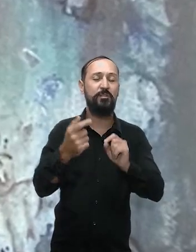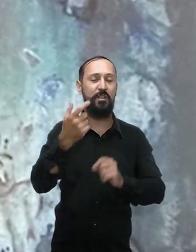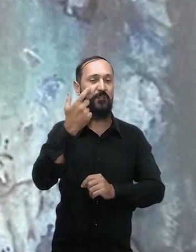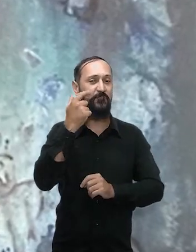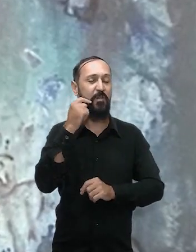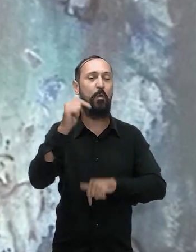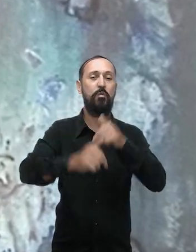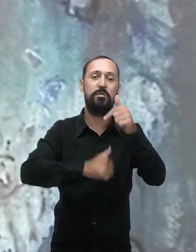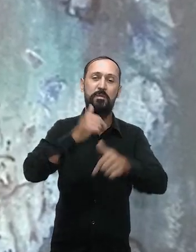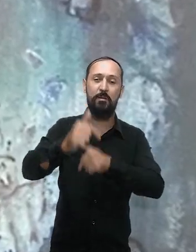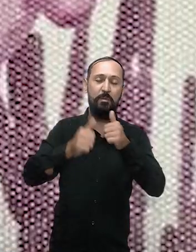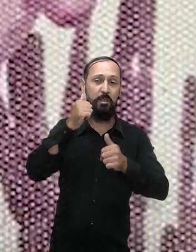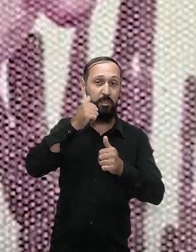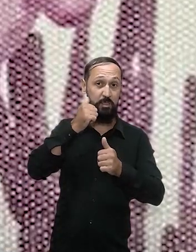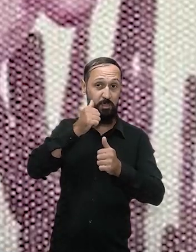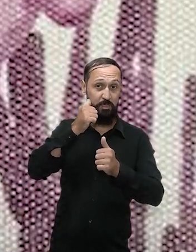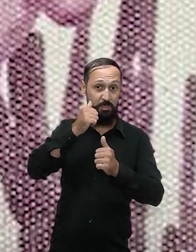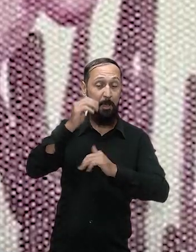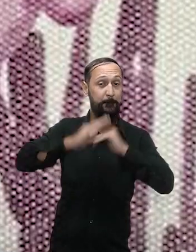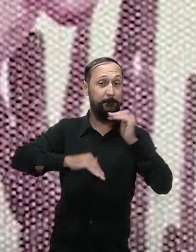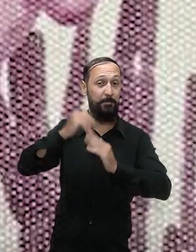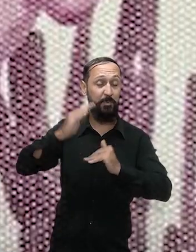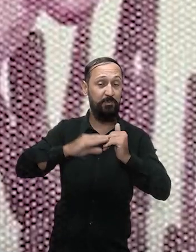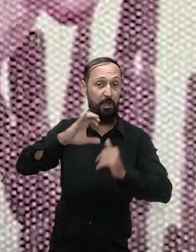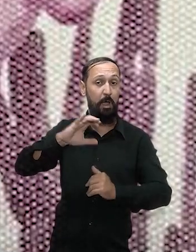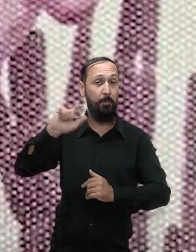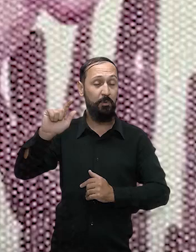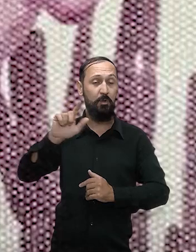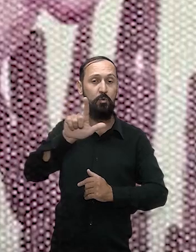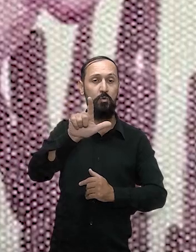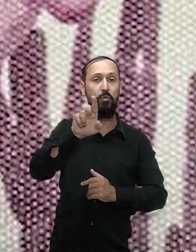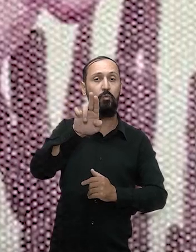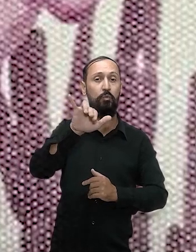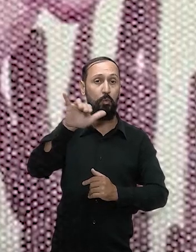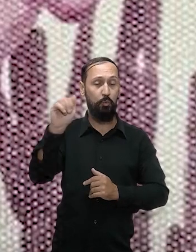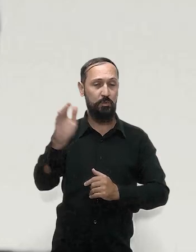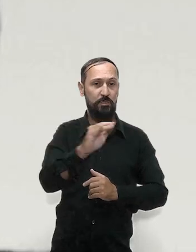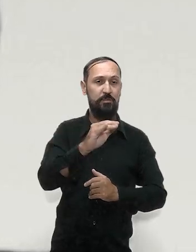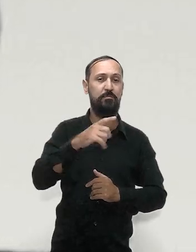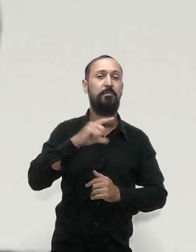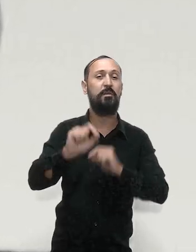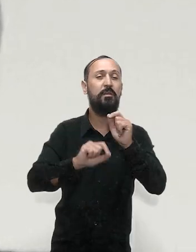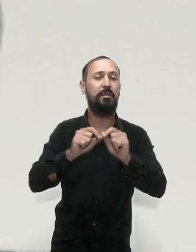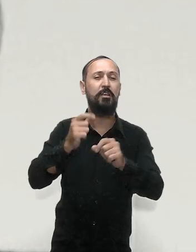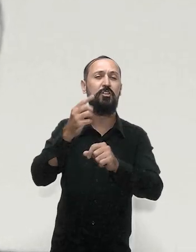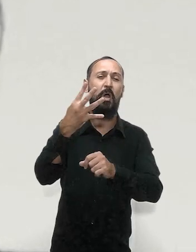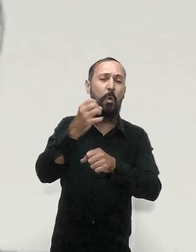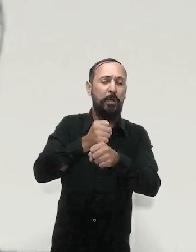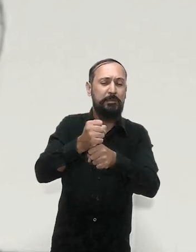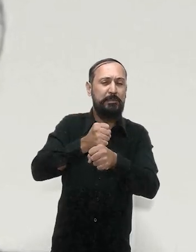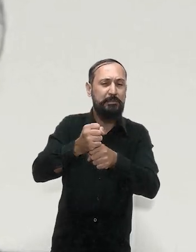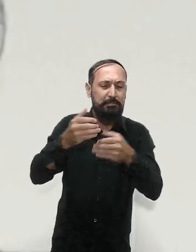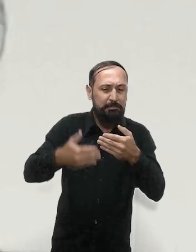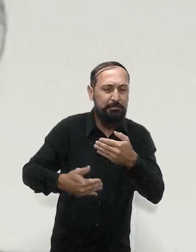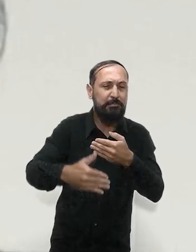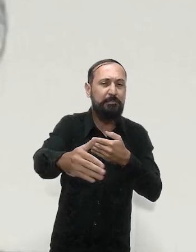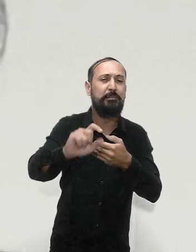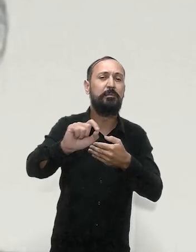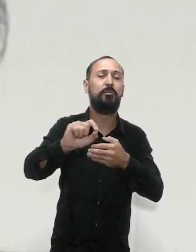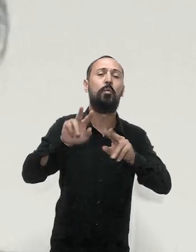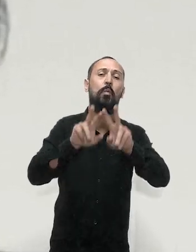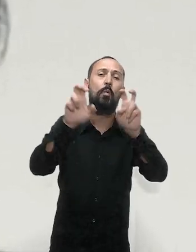agora, você confere o trabalho da artista visual campograndense Lúcia Martins Coelho Barbosa, que há mais de 40